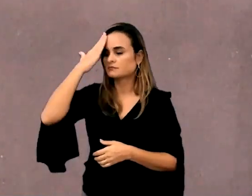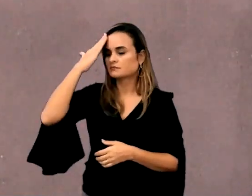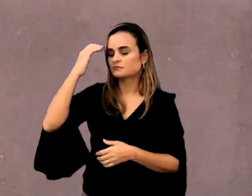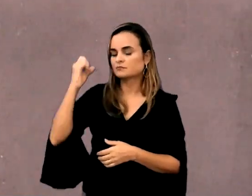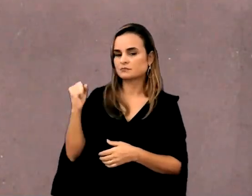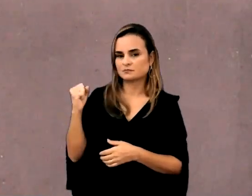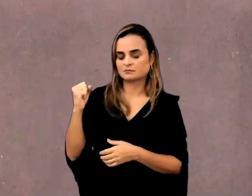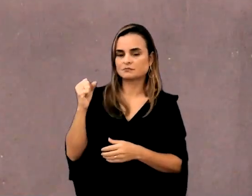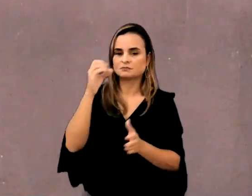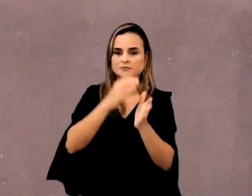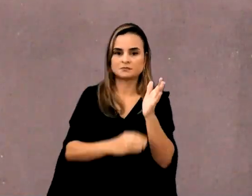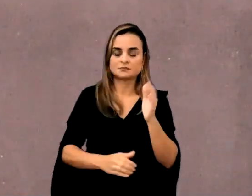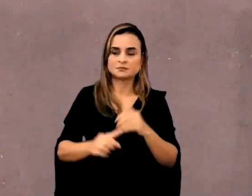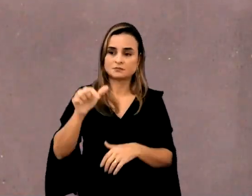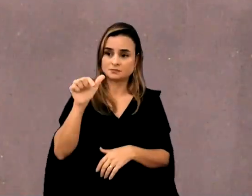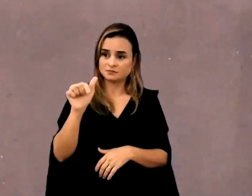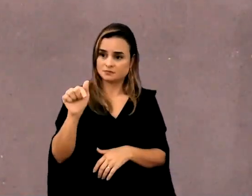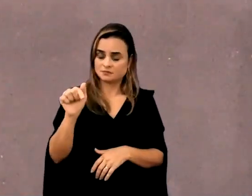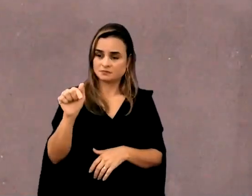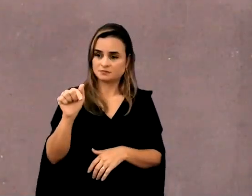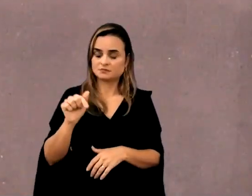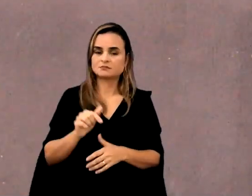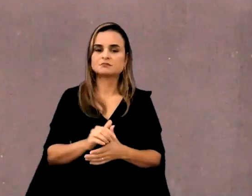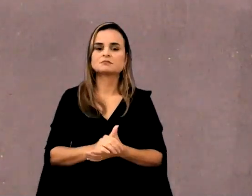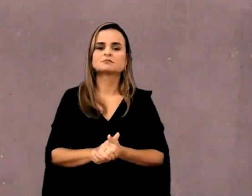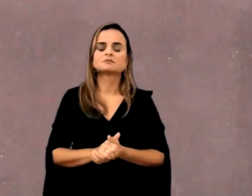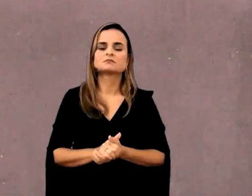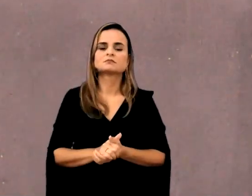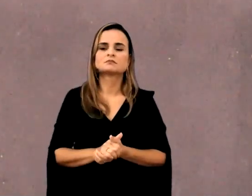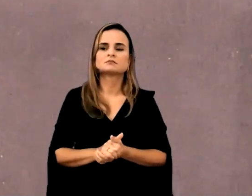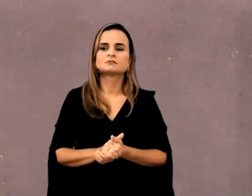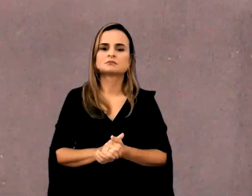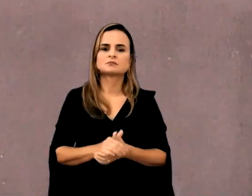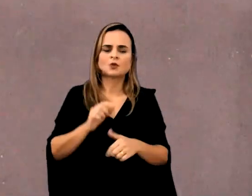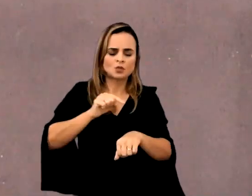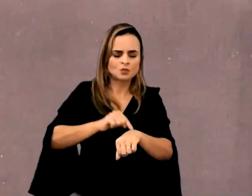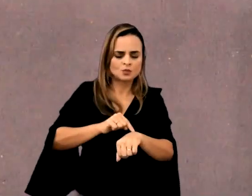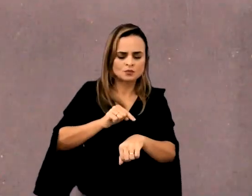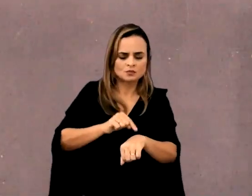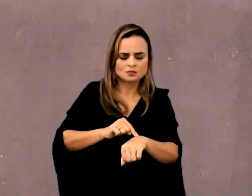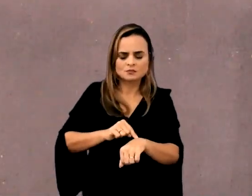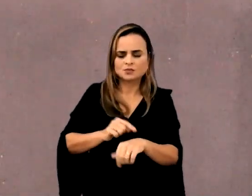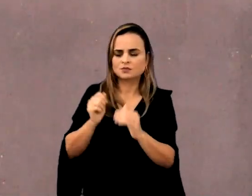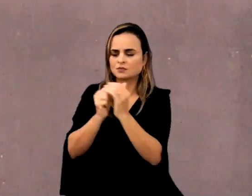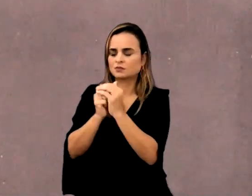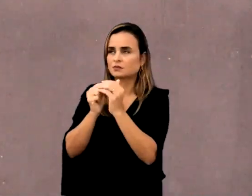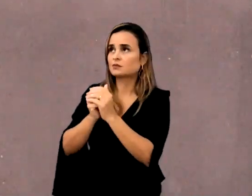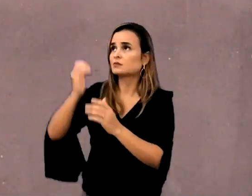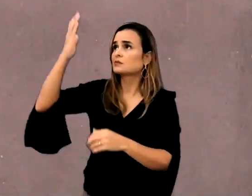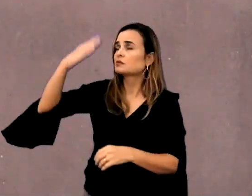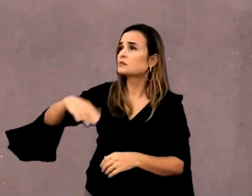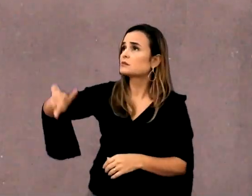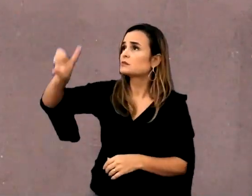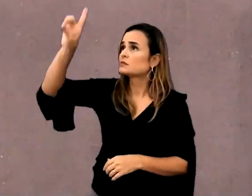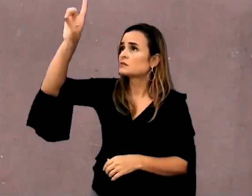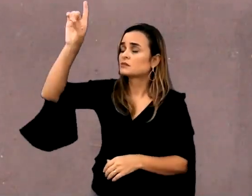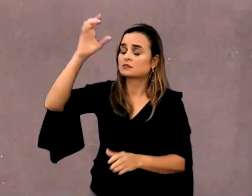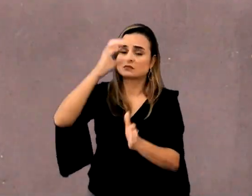capítulo 7 aqui, ele faz um momento de oração diante do Senhor no capítulo